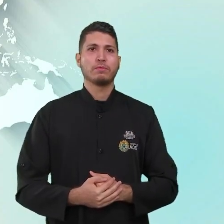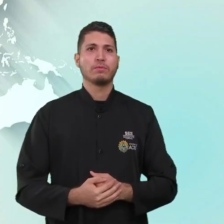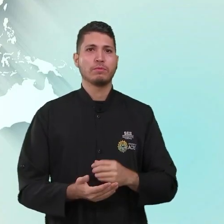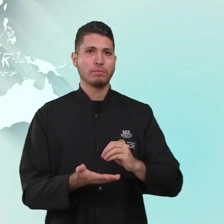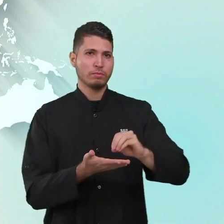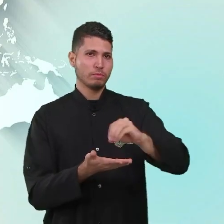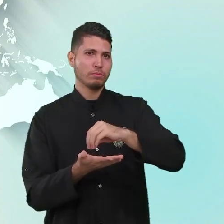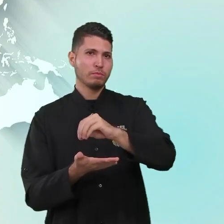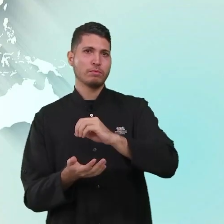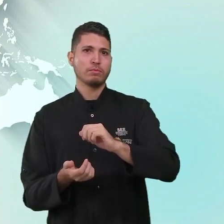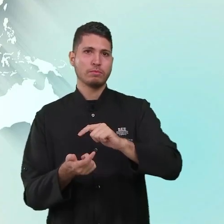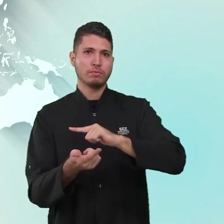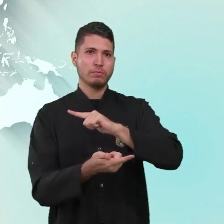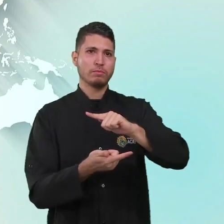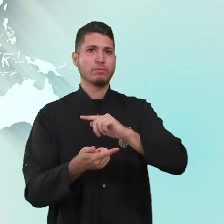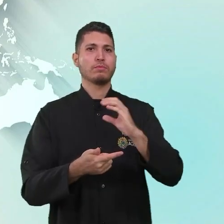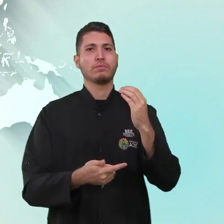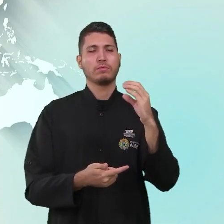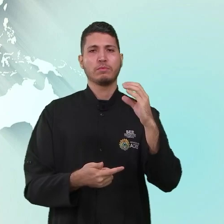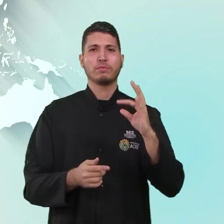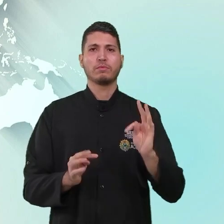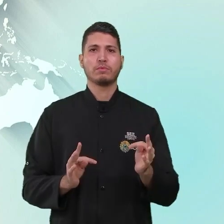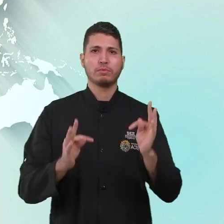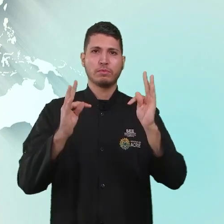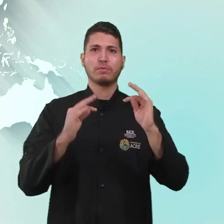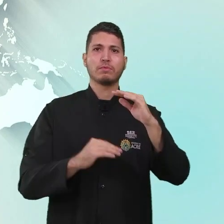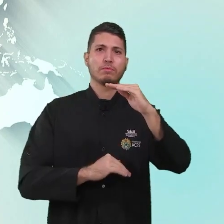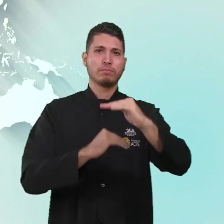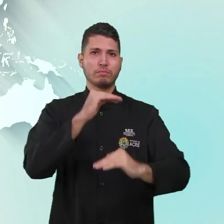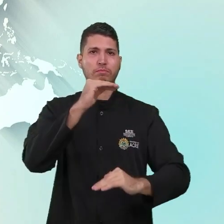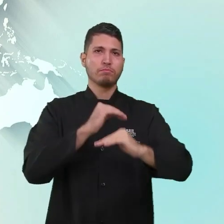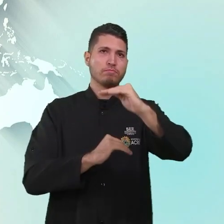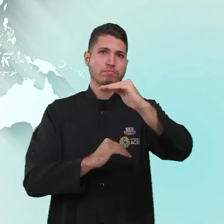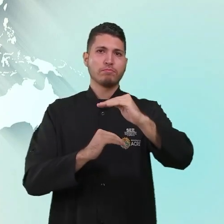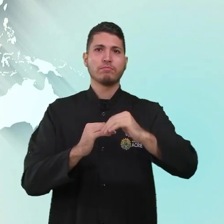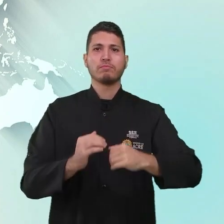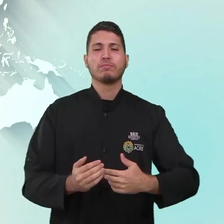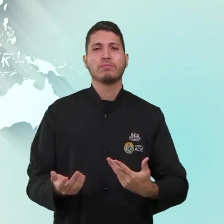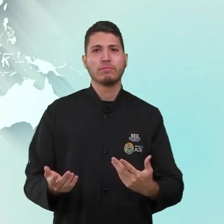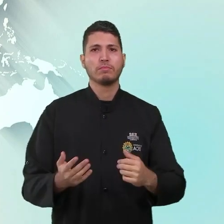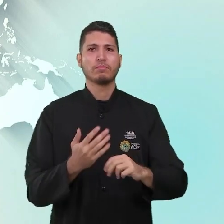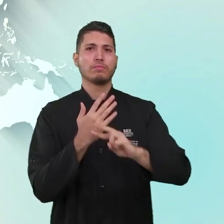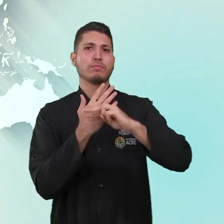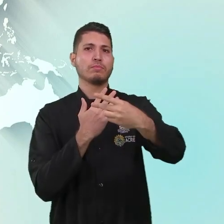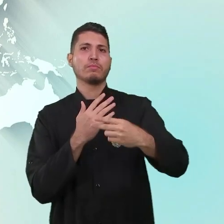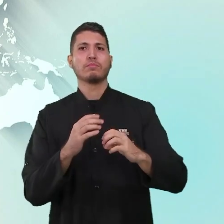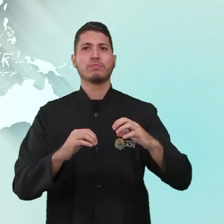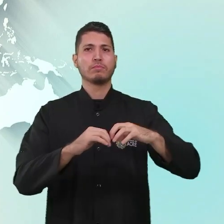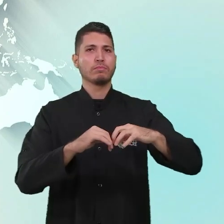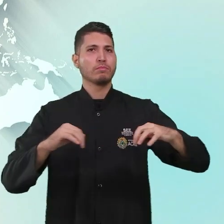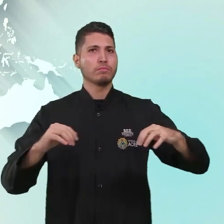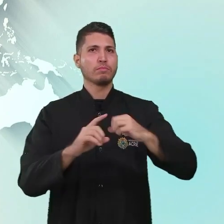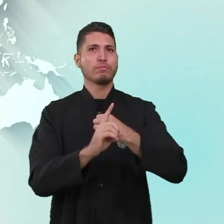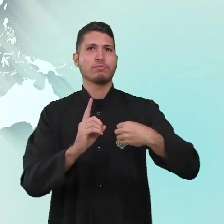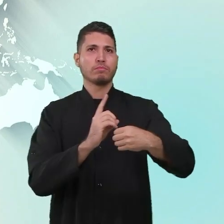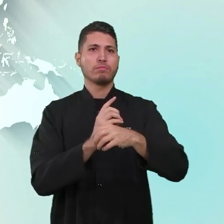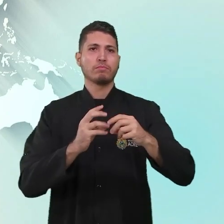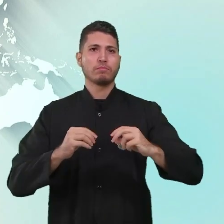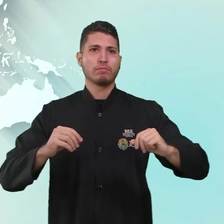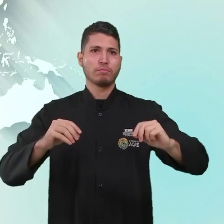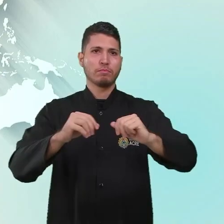distribuição global de ciência e tecnologia é desigual e gera segregação